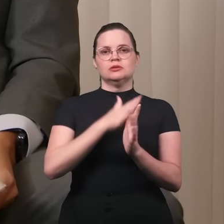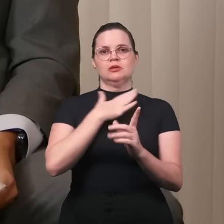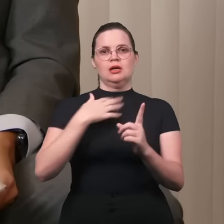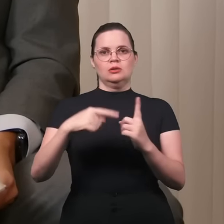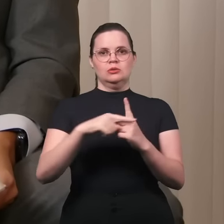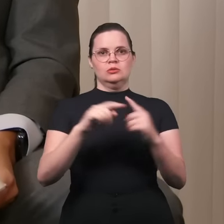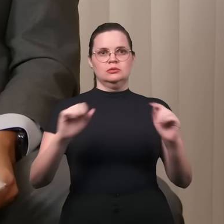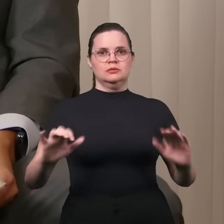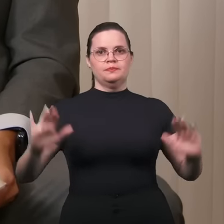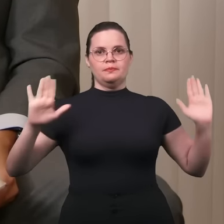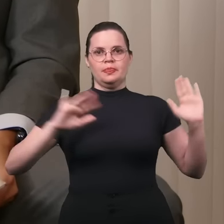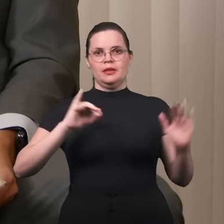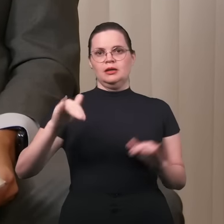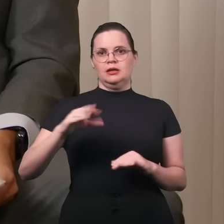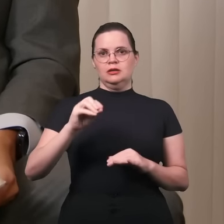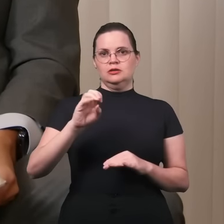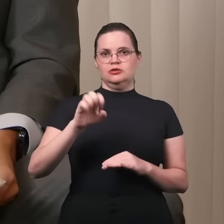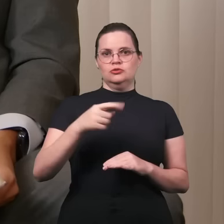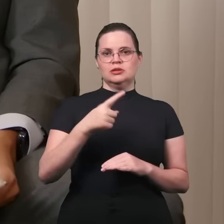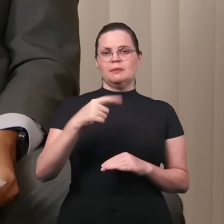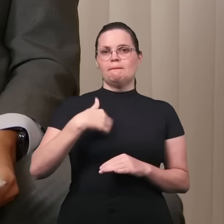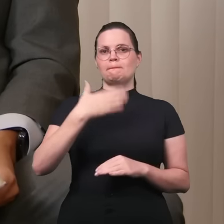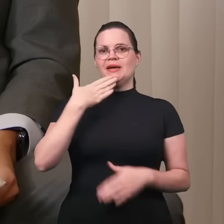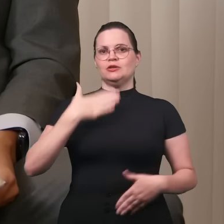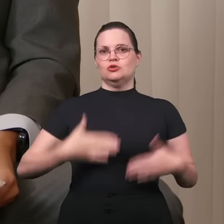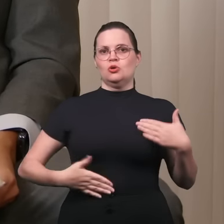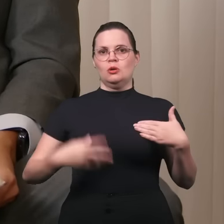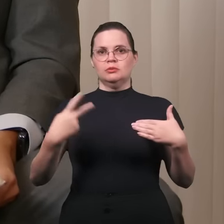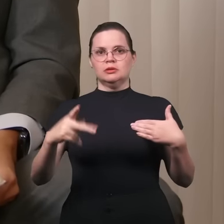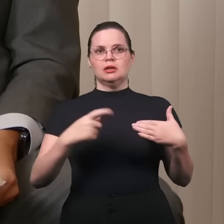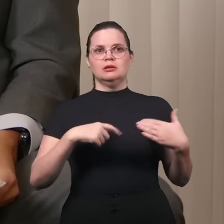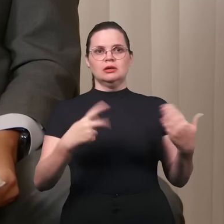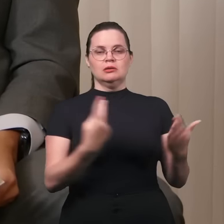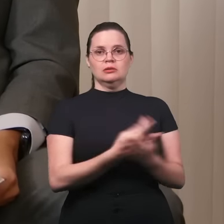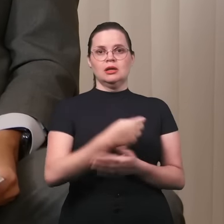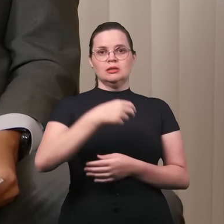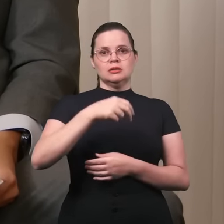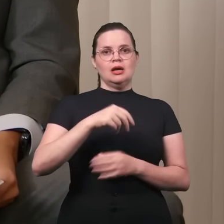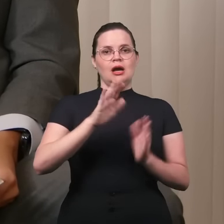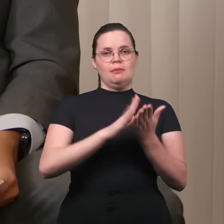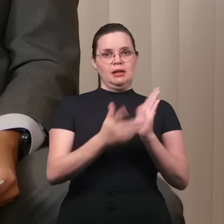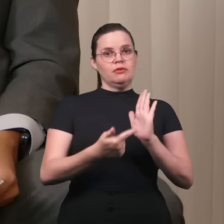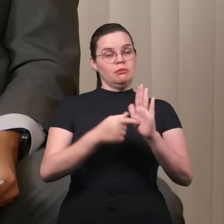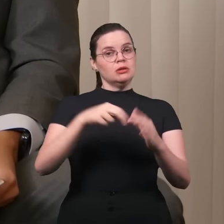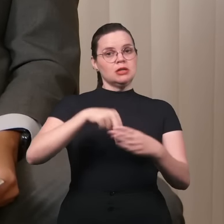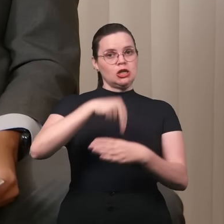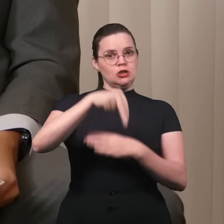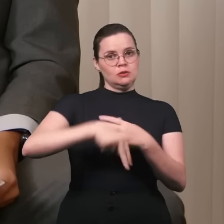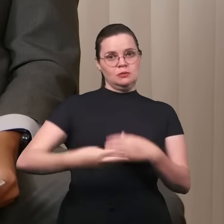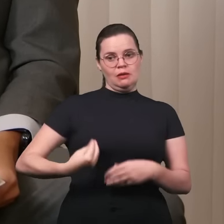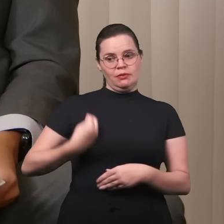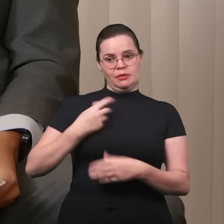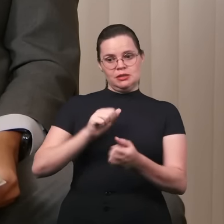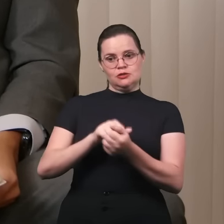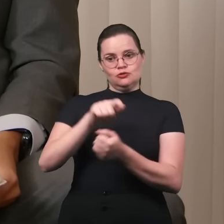de Arimateia vai pegar o corpo dele, né? A palavra diz que Nicodemos estava lá, né? Então ali houve uma